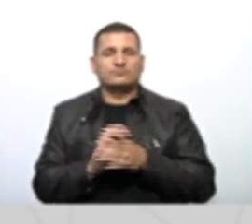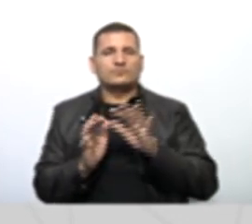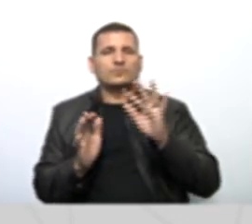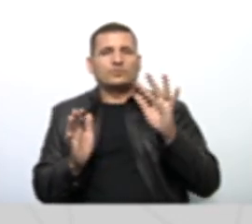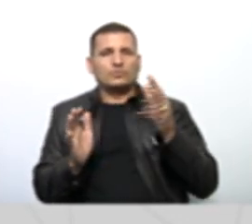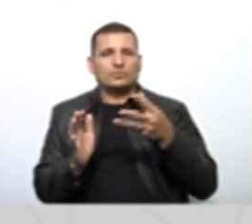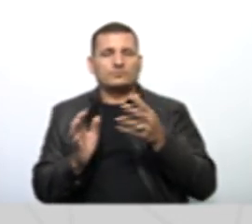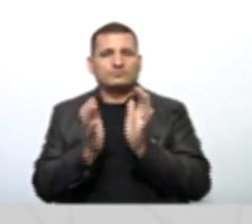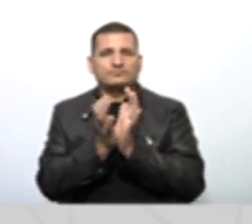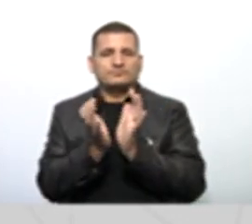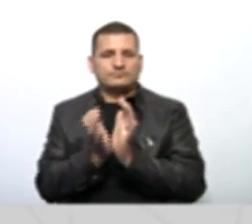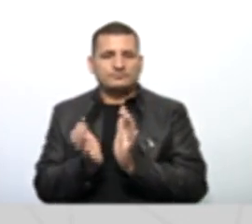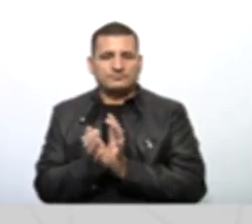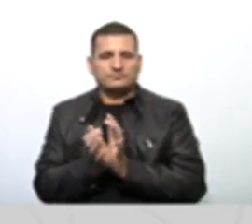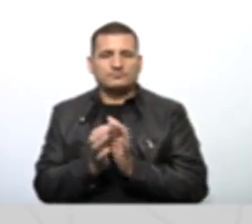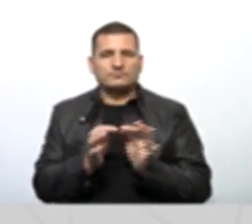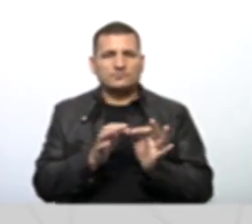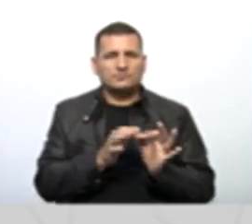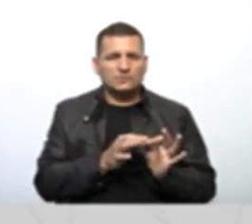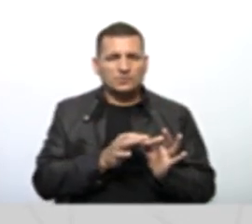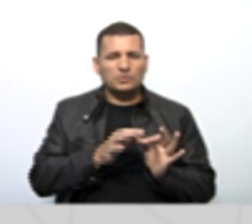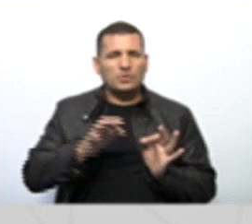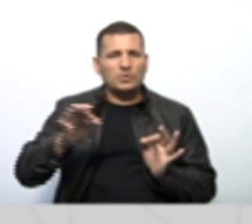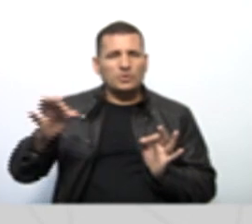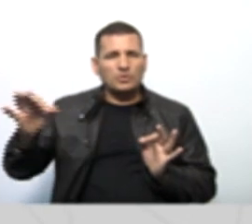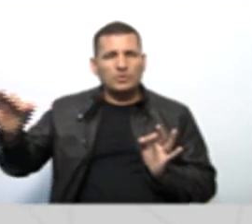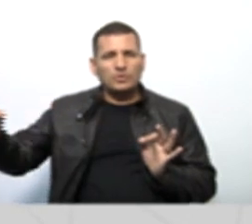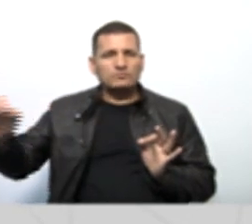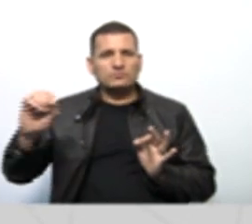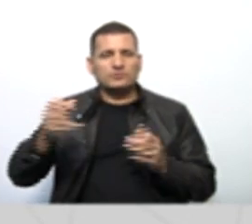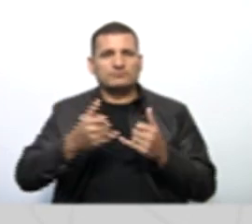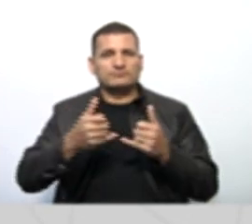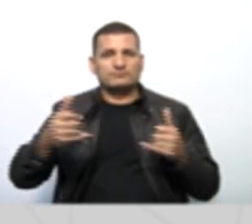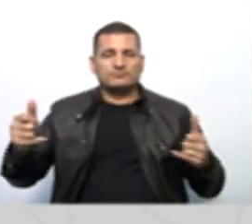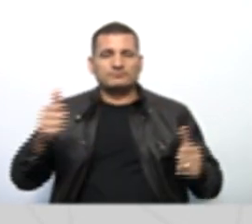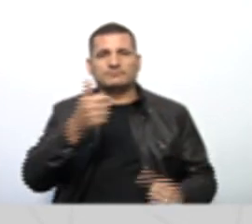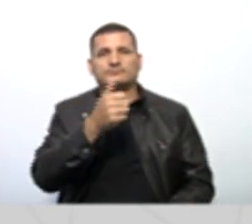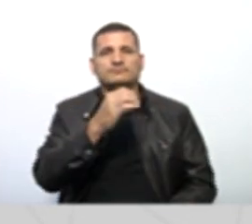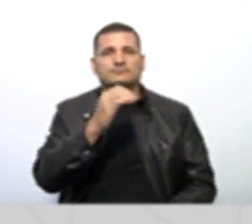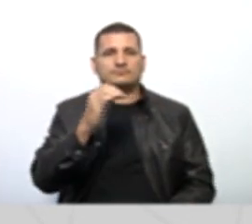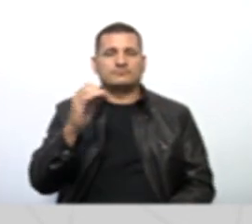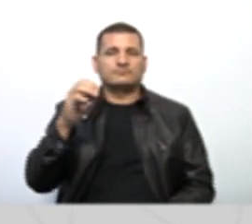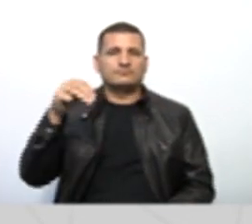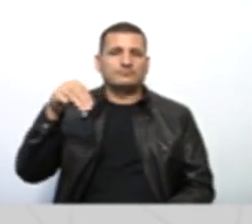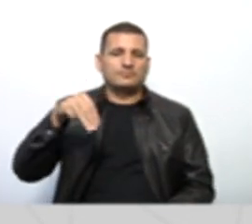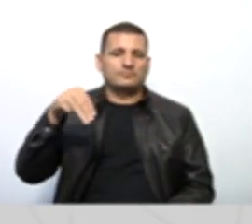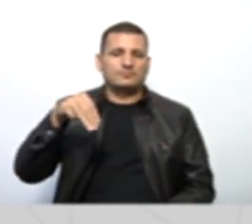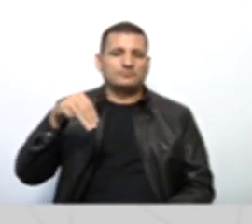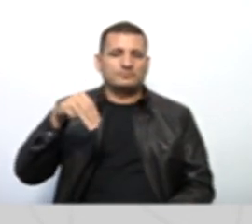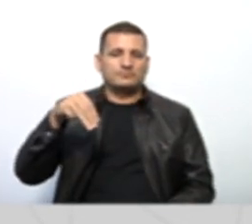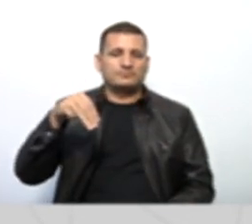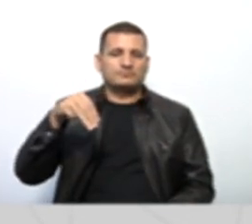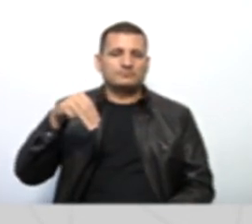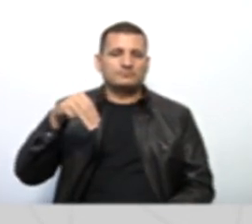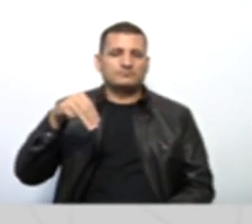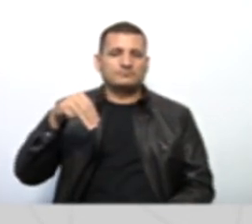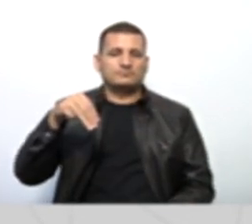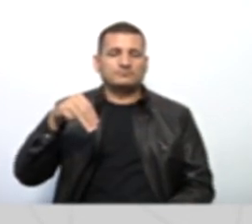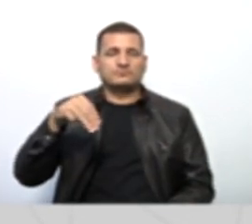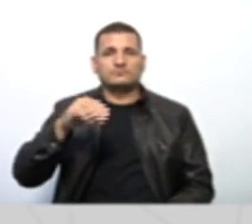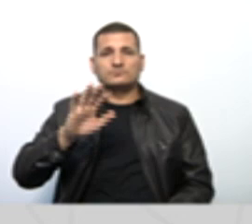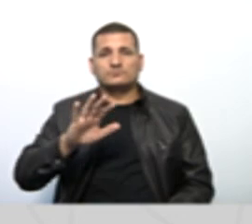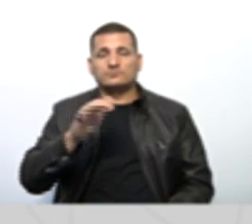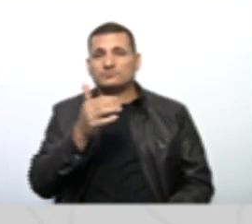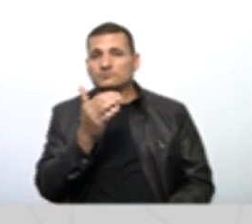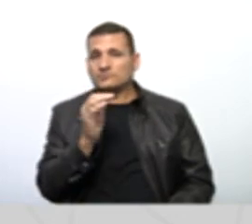pessoal à distância mas é permitida é de 5 metros com exceção das redes